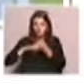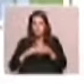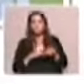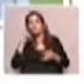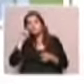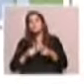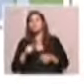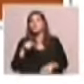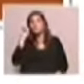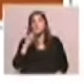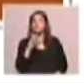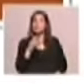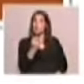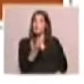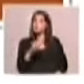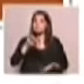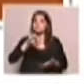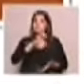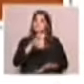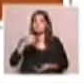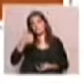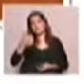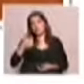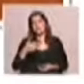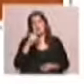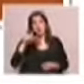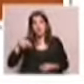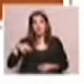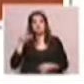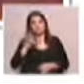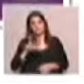dia 30 de outubro no Centro Cultural de Belém, em Lisboa.